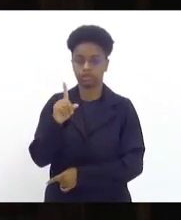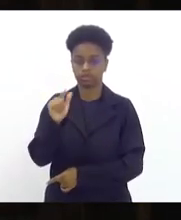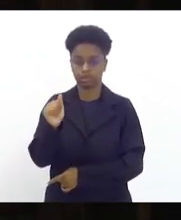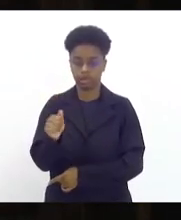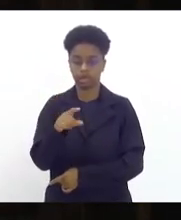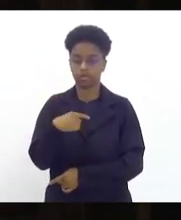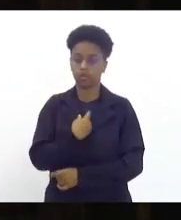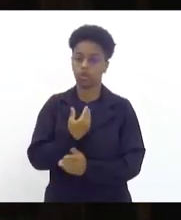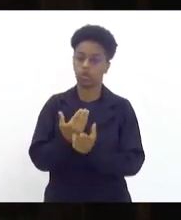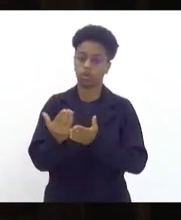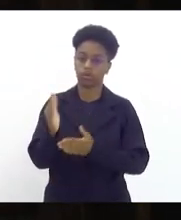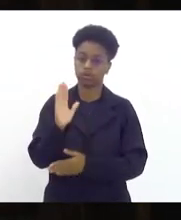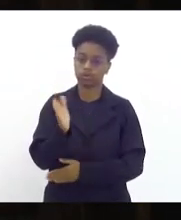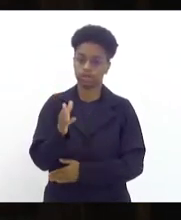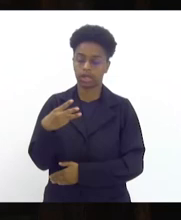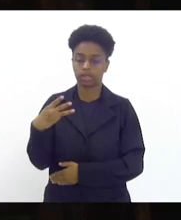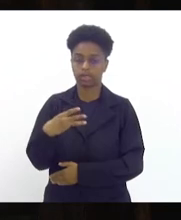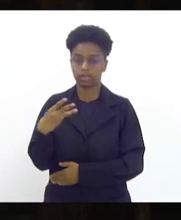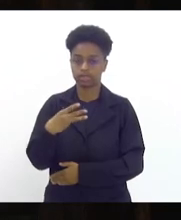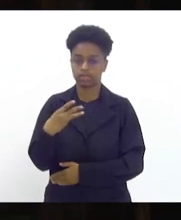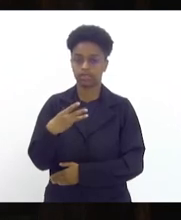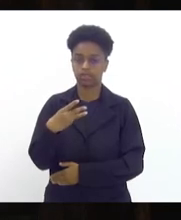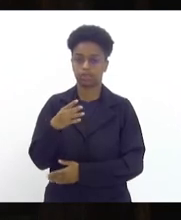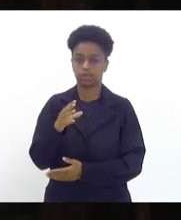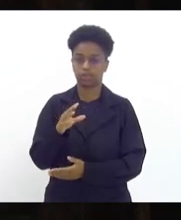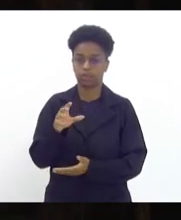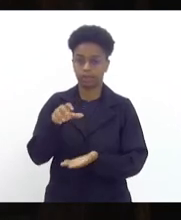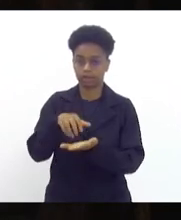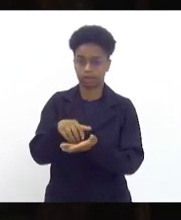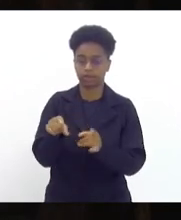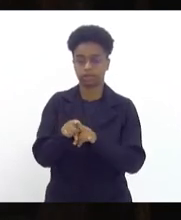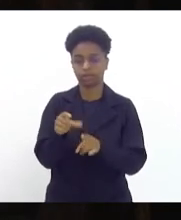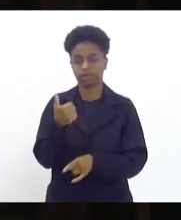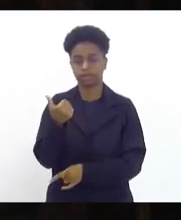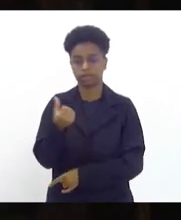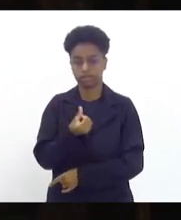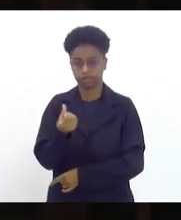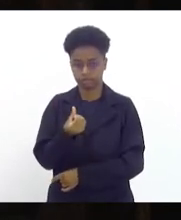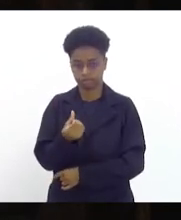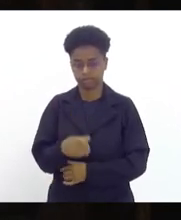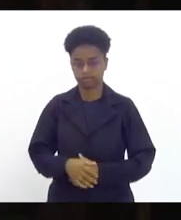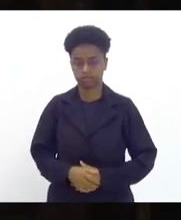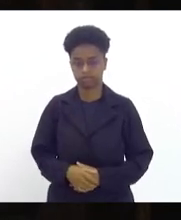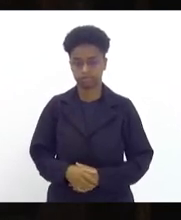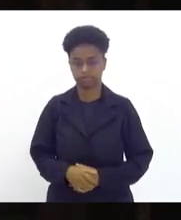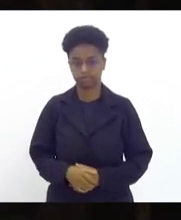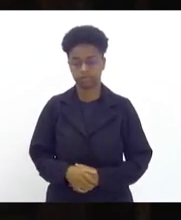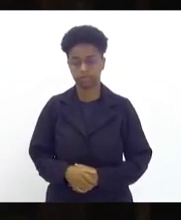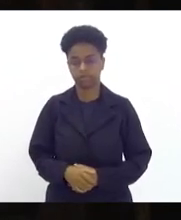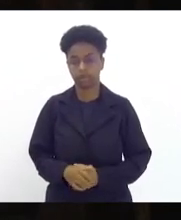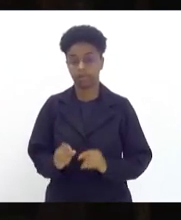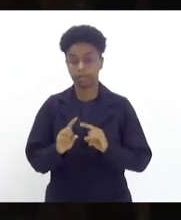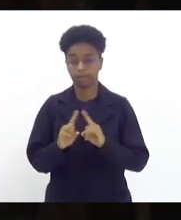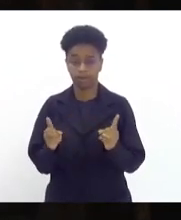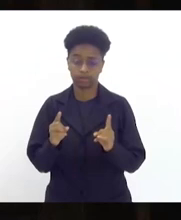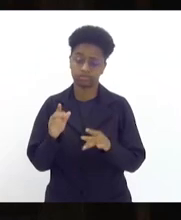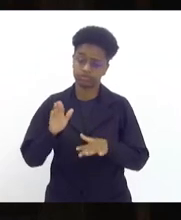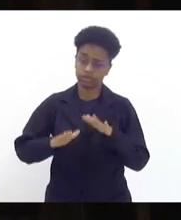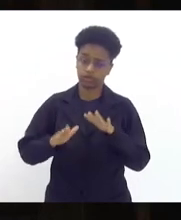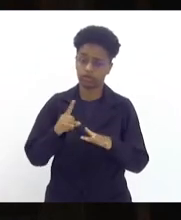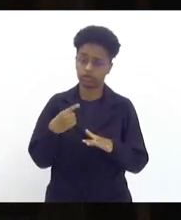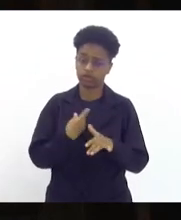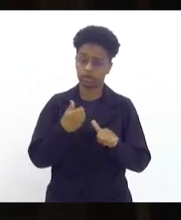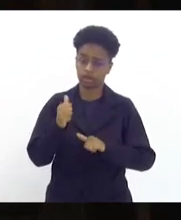na área do terceiro Batalhão e na área do Décimo Sexto Batalhão mas Muito provavelmente conforme for